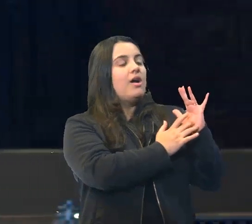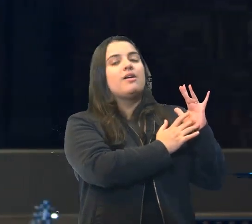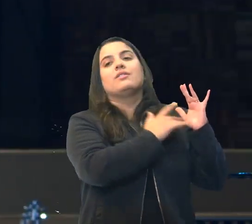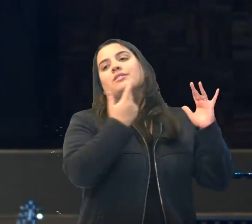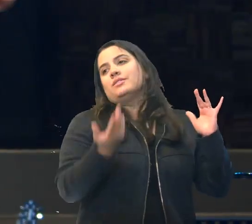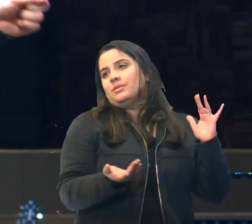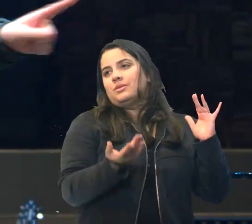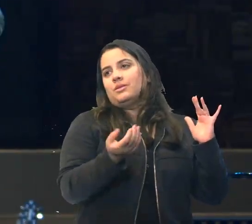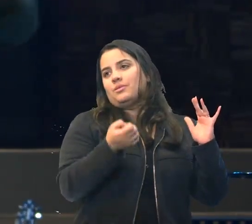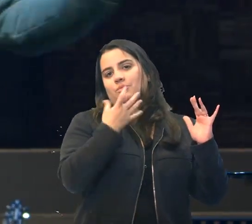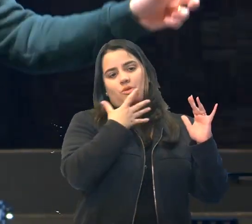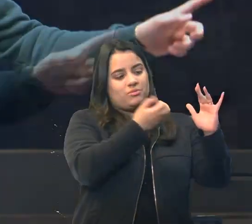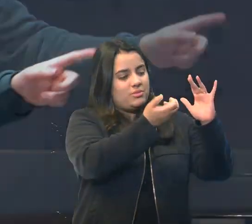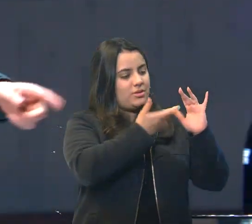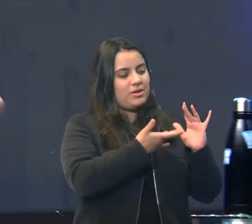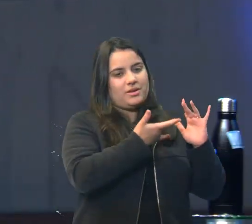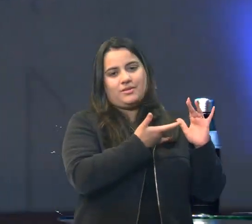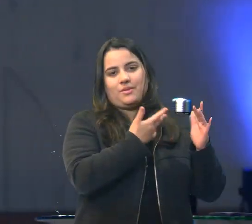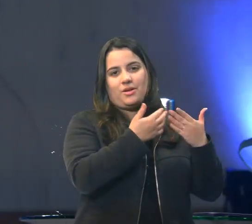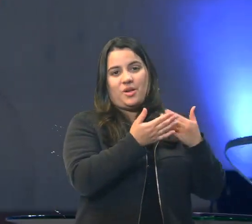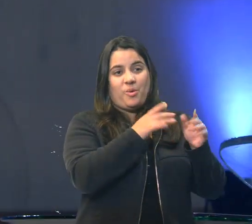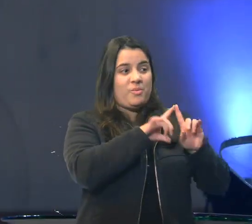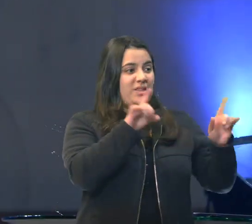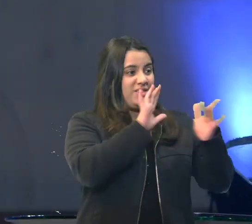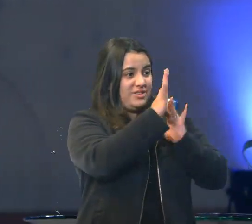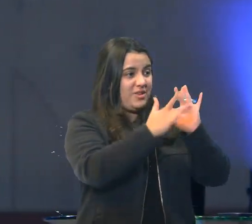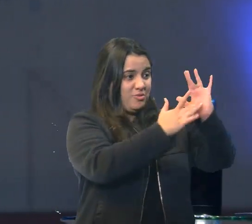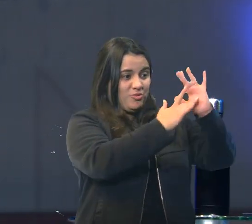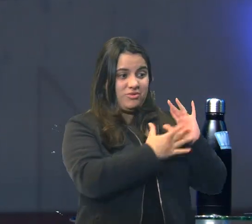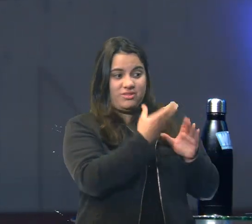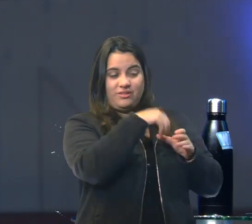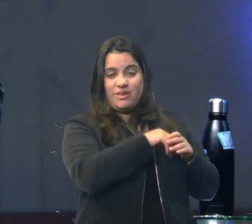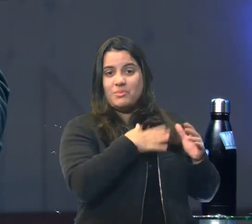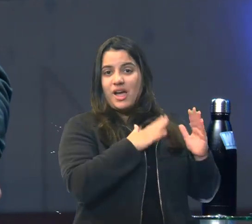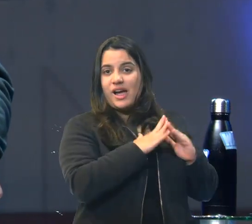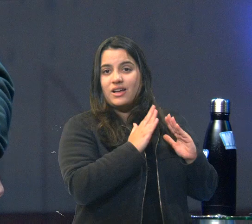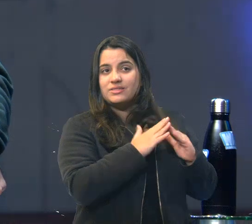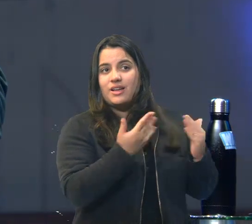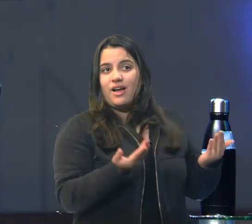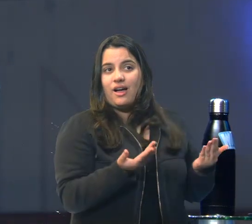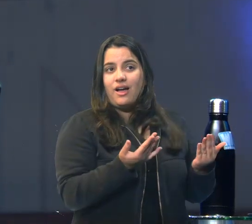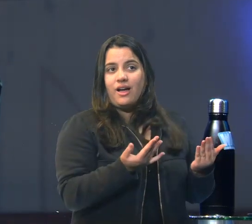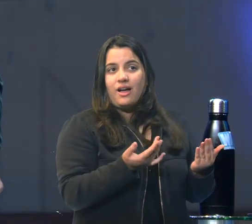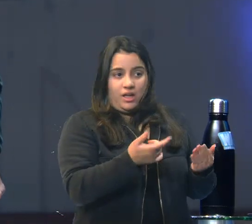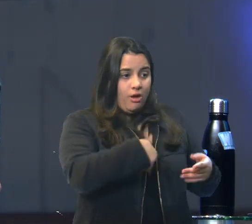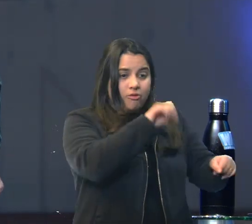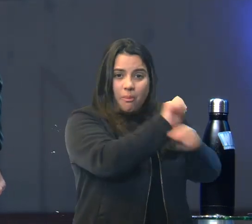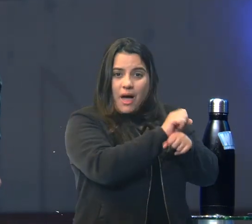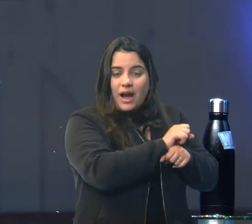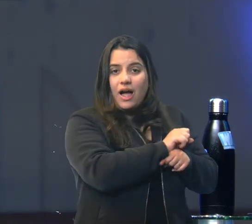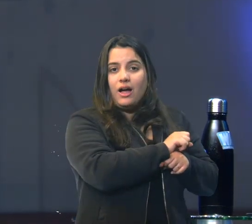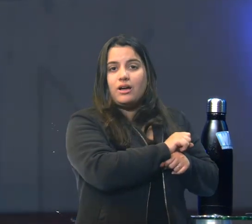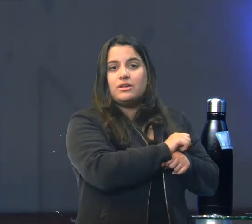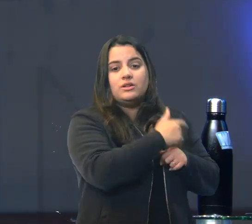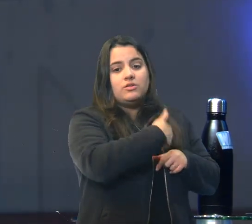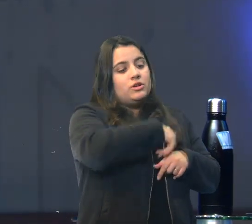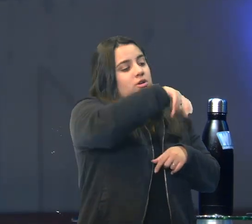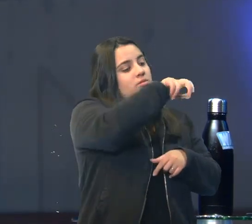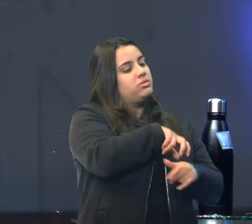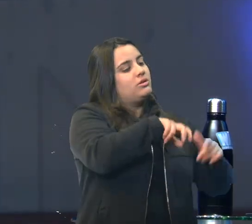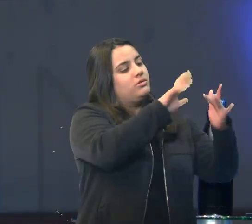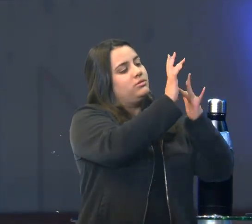bom, receber bem eu recebo qualquer um, mas Jesus está entrando na minha casa. Eu vou parar tudo que eu estou fazendo e vou parar